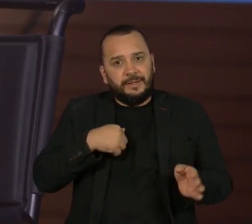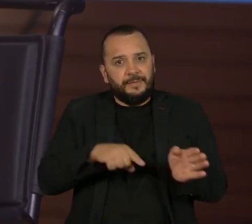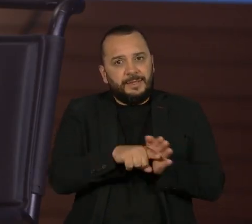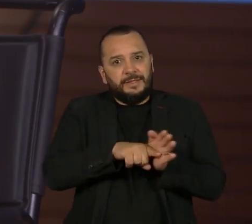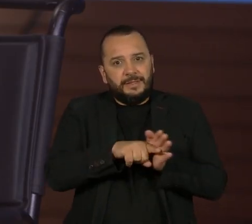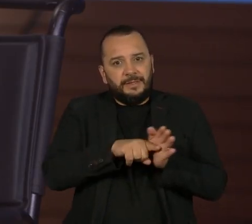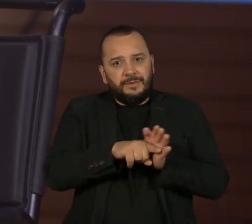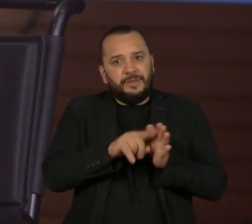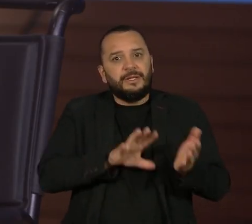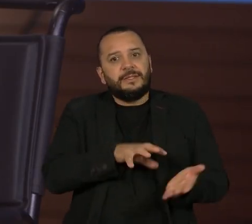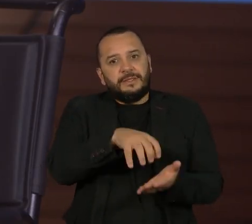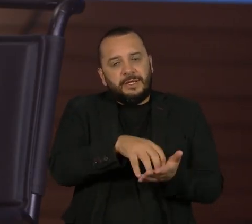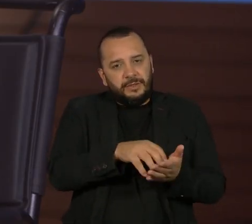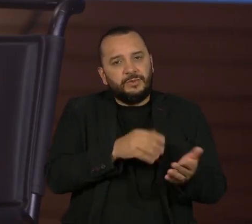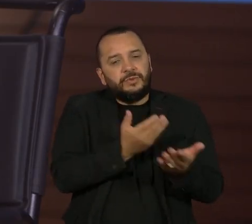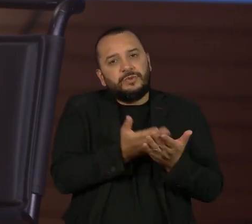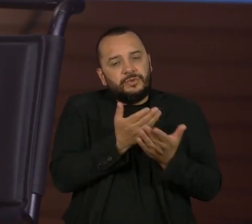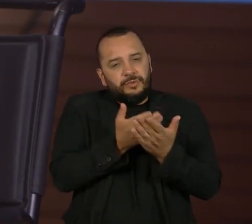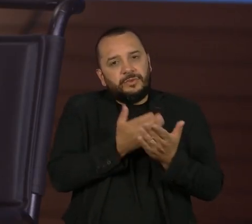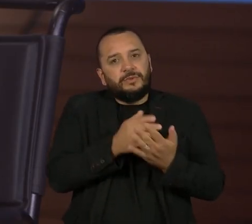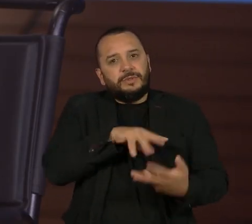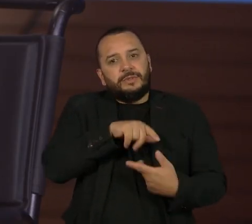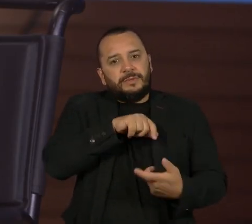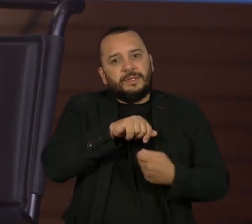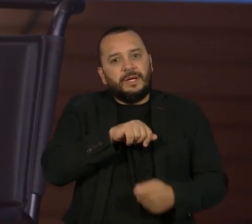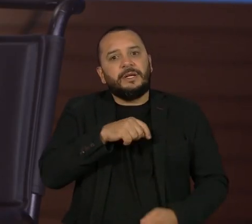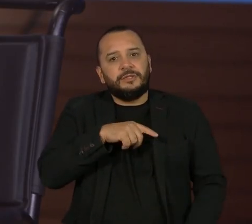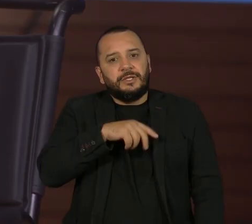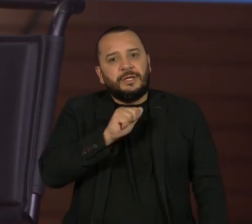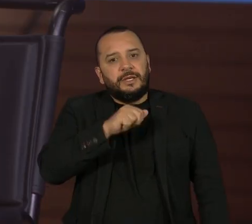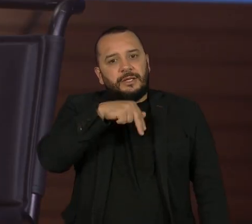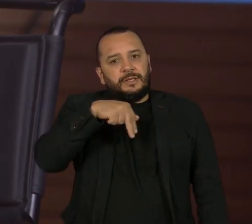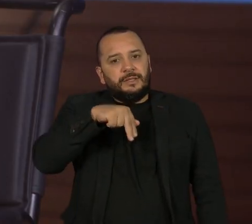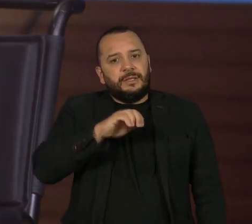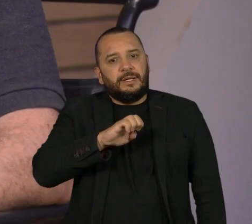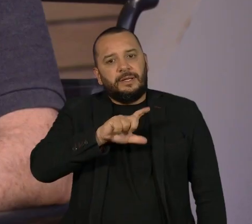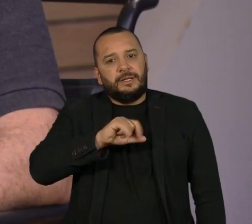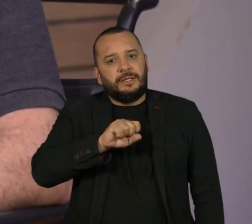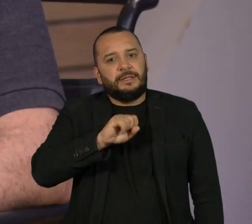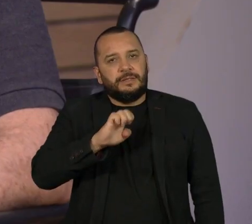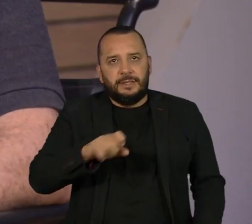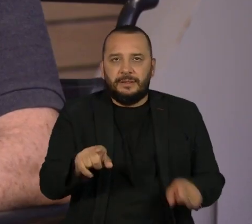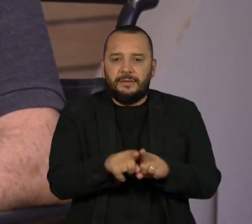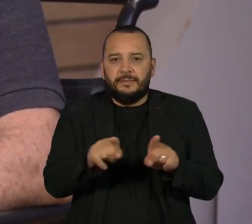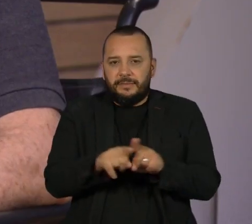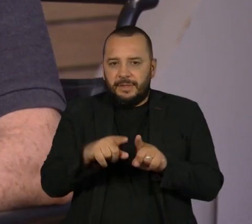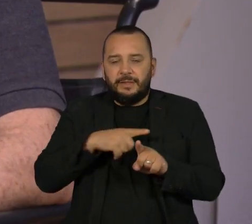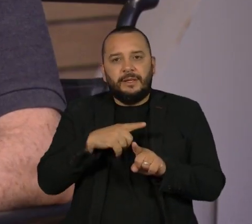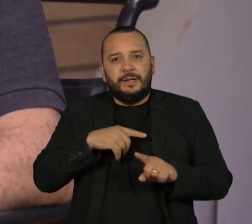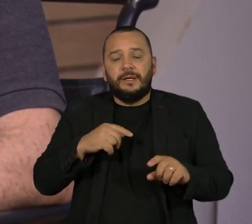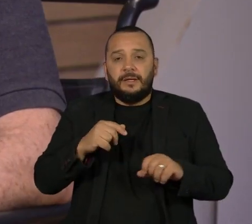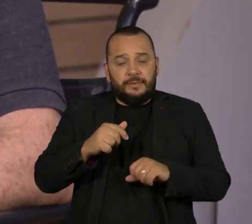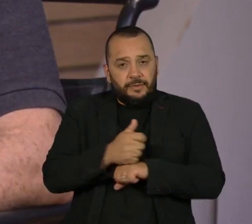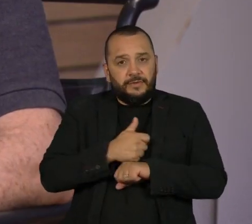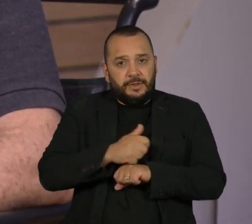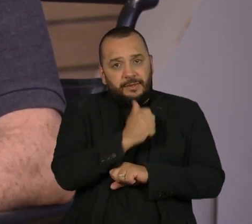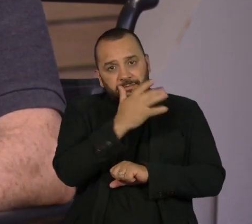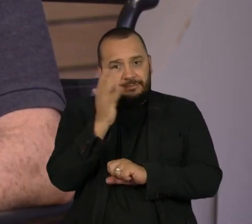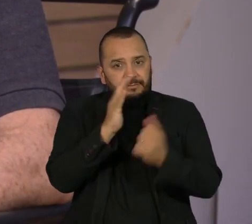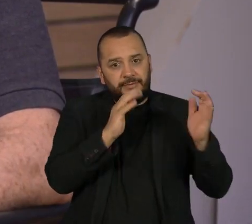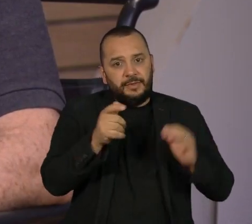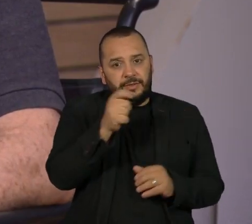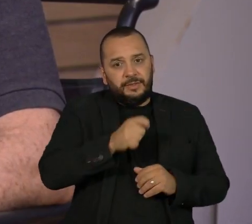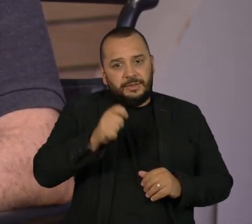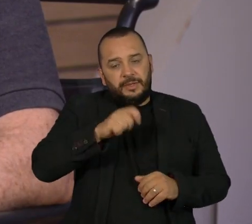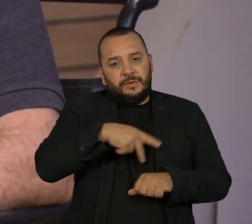Estudos em Sustentabilidade da FGV, Annelise Vendramini, e o ambientalista e diretor institucional da